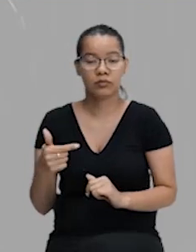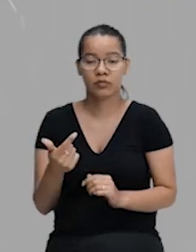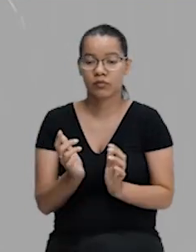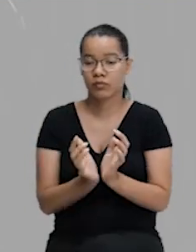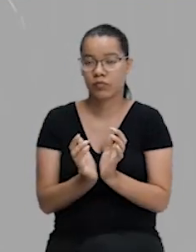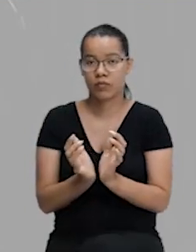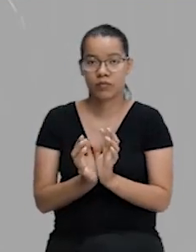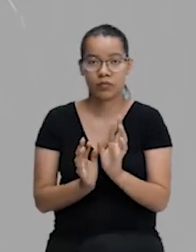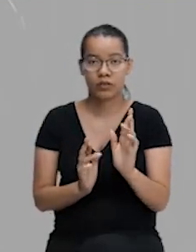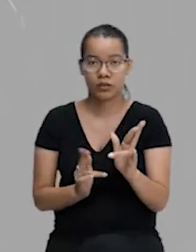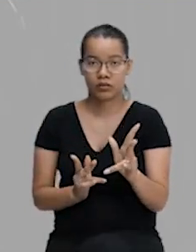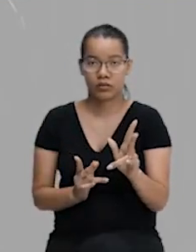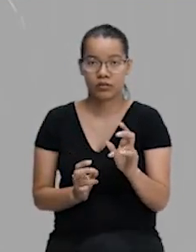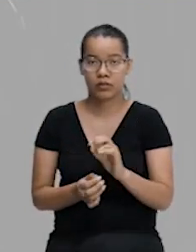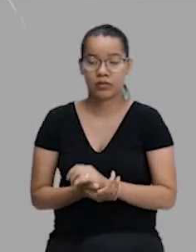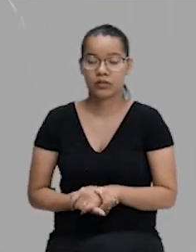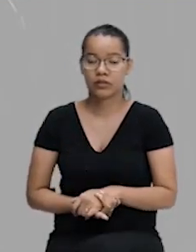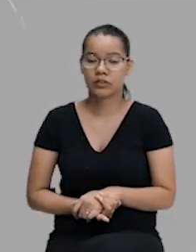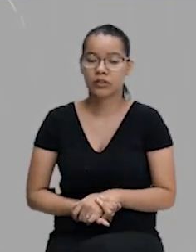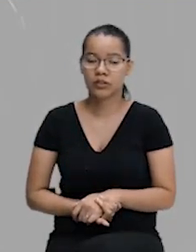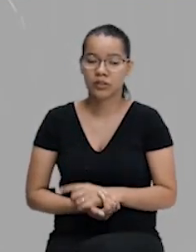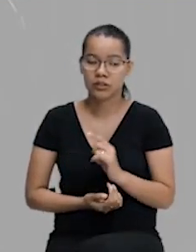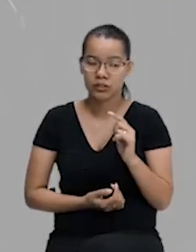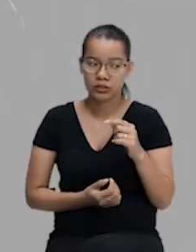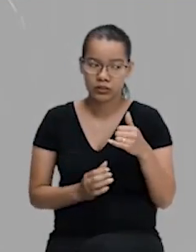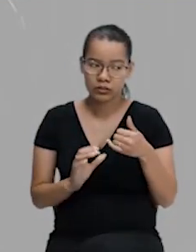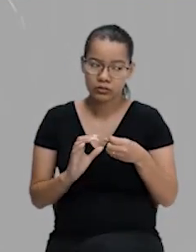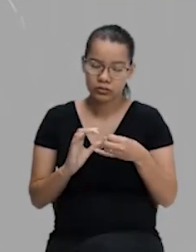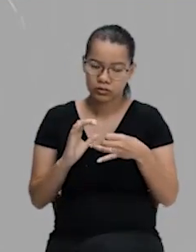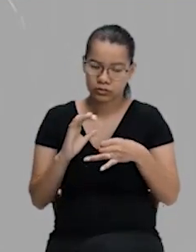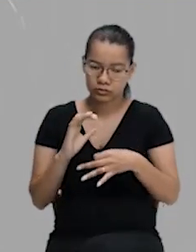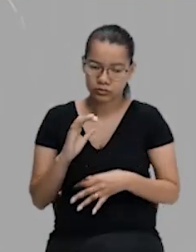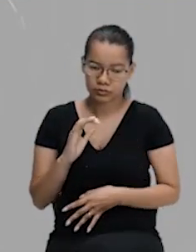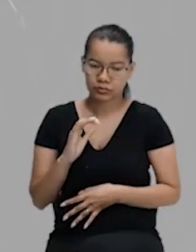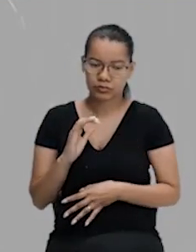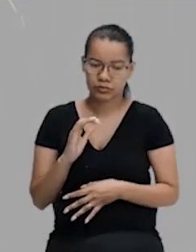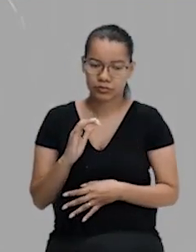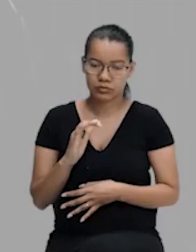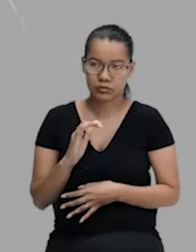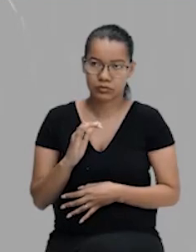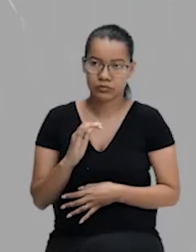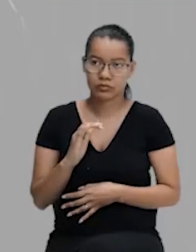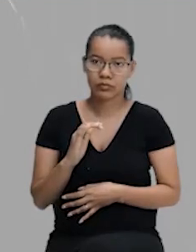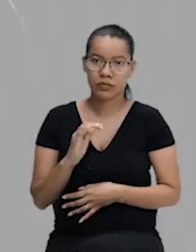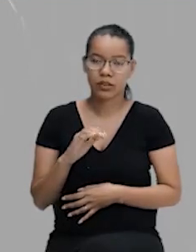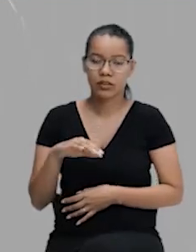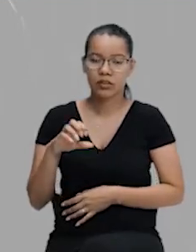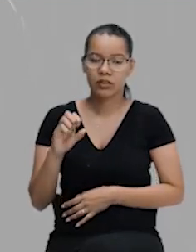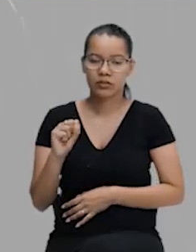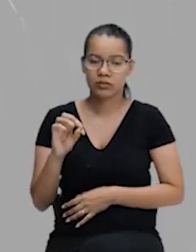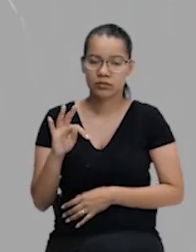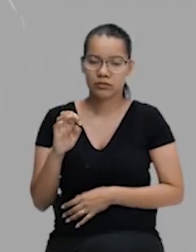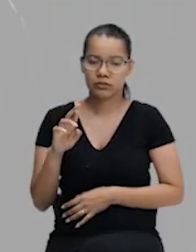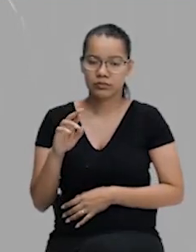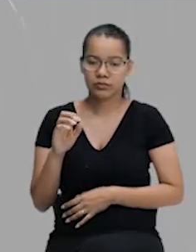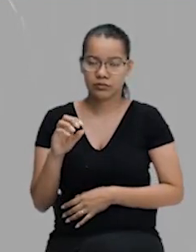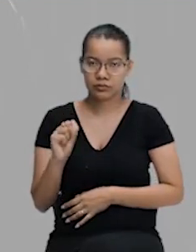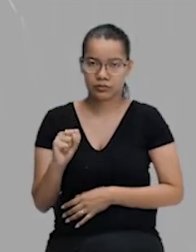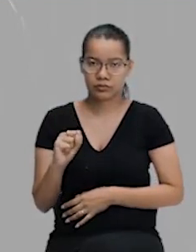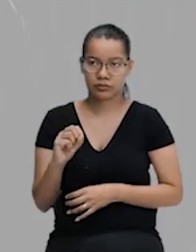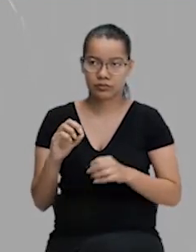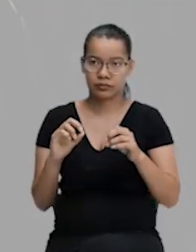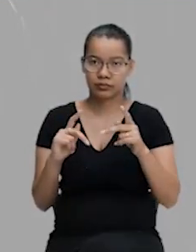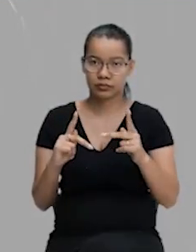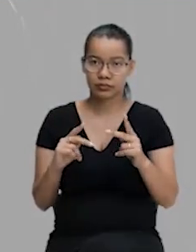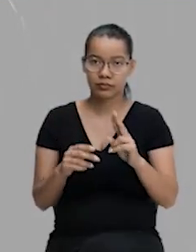diante, tá bom? Então, essa é a característica, é a cara dos ésteres, tá bom? E a